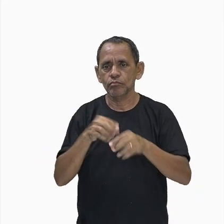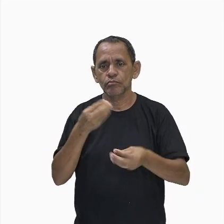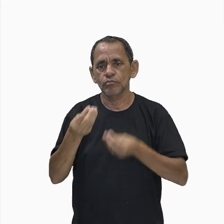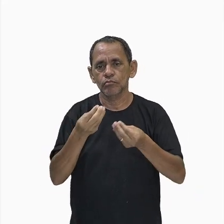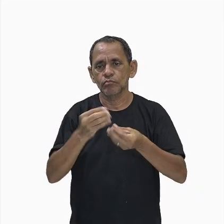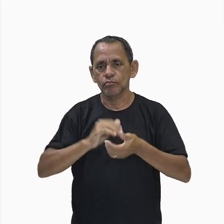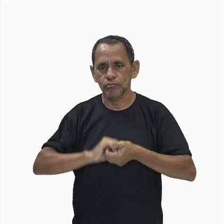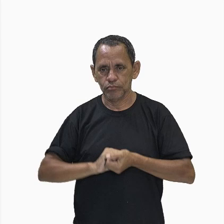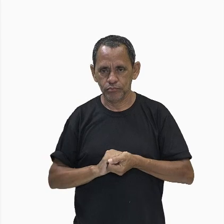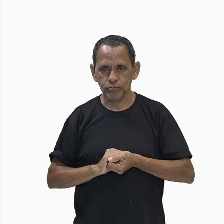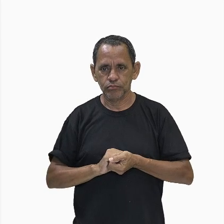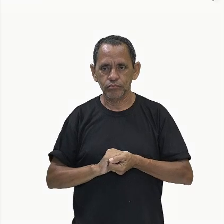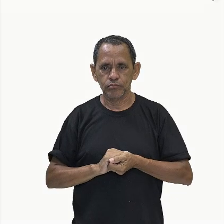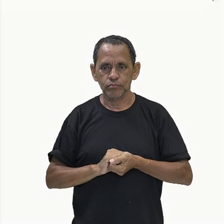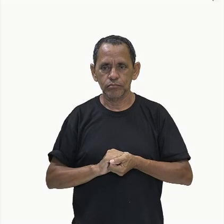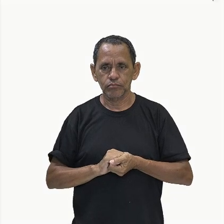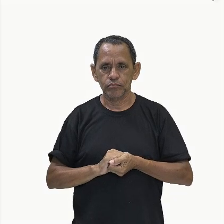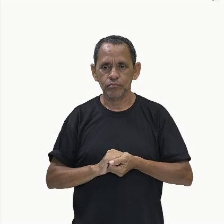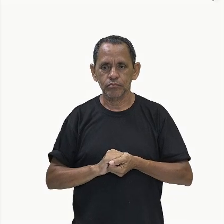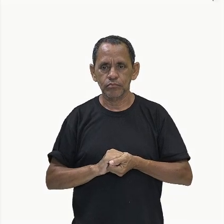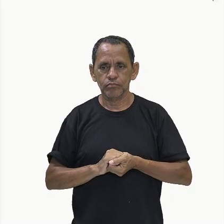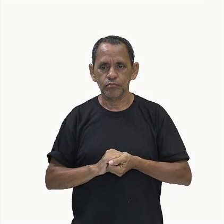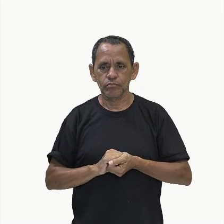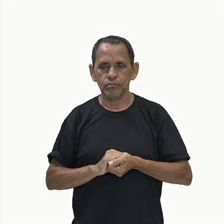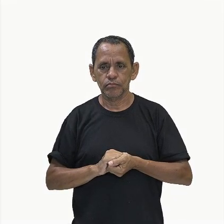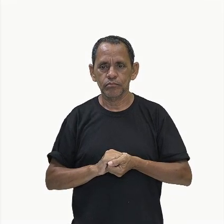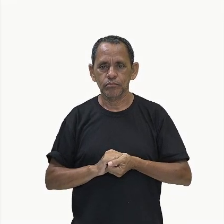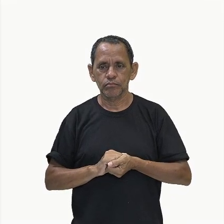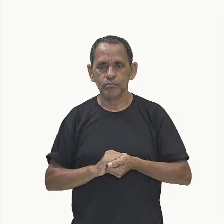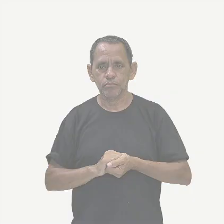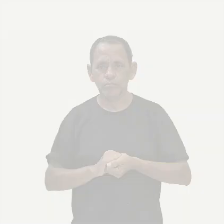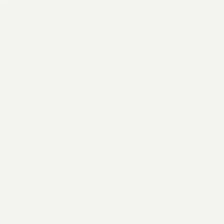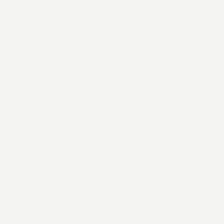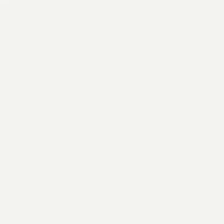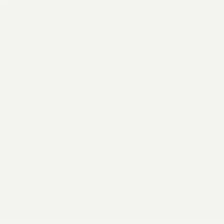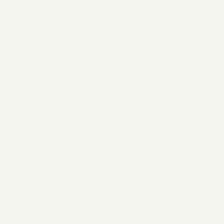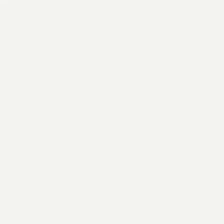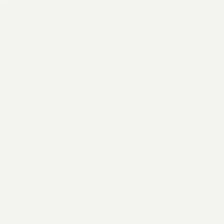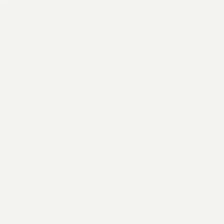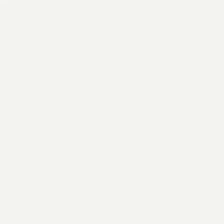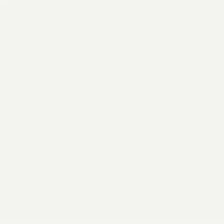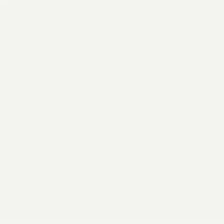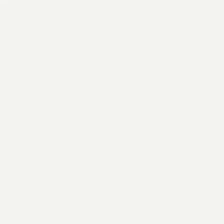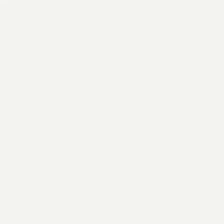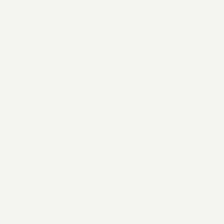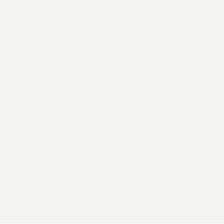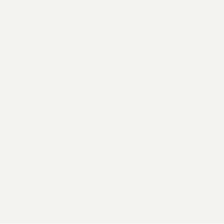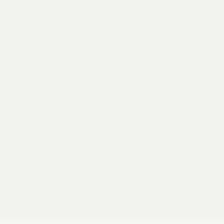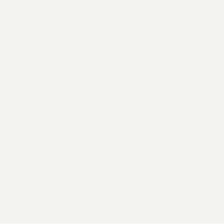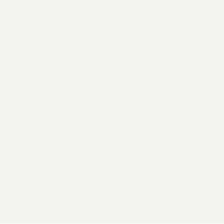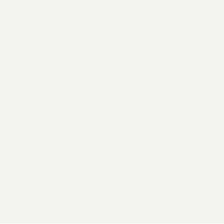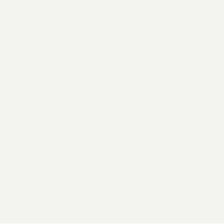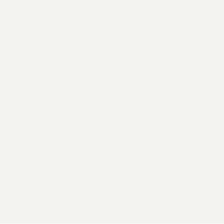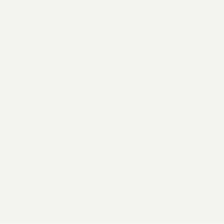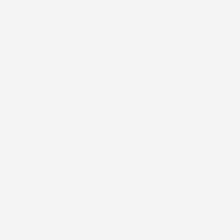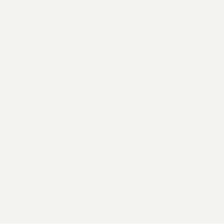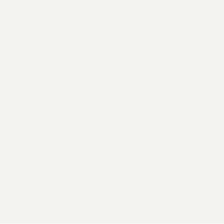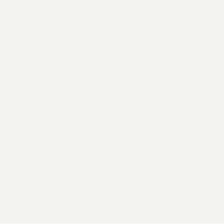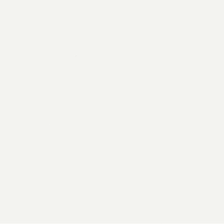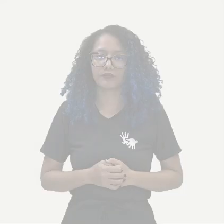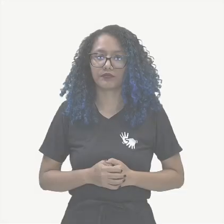aí a inspiração, tá? Na inspiração, ele é o processo pelo